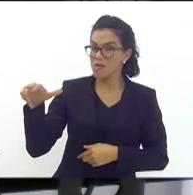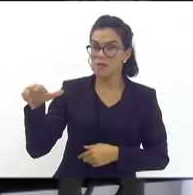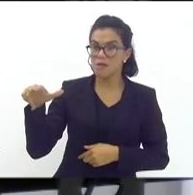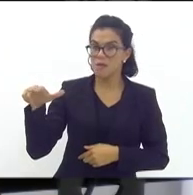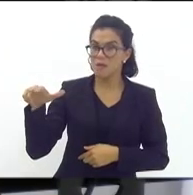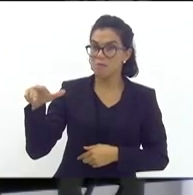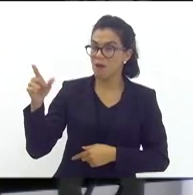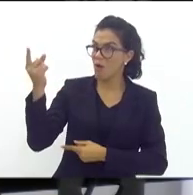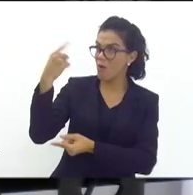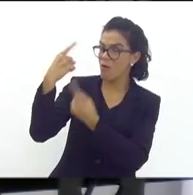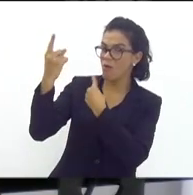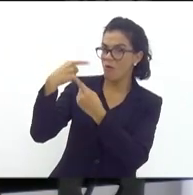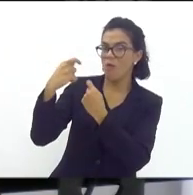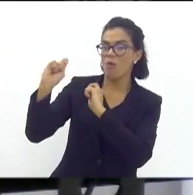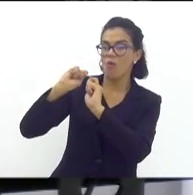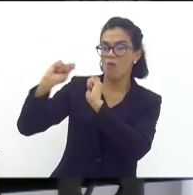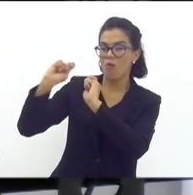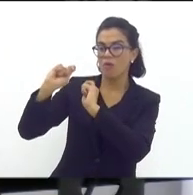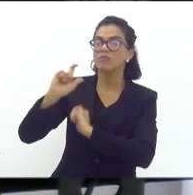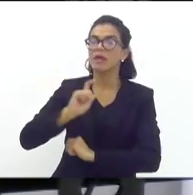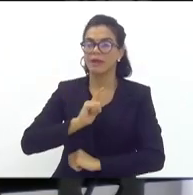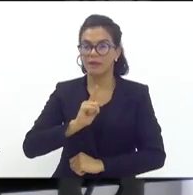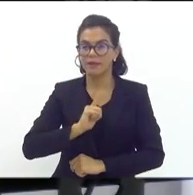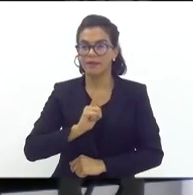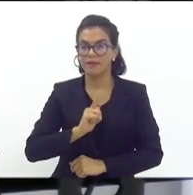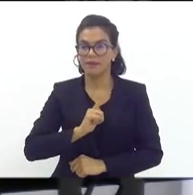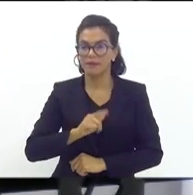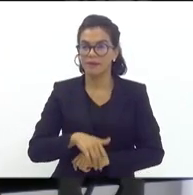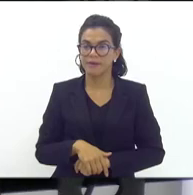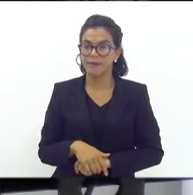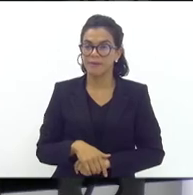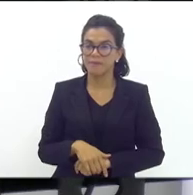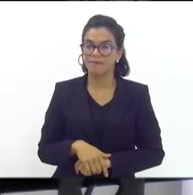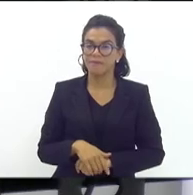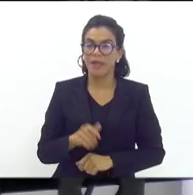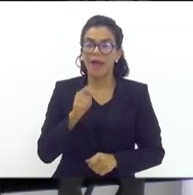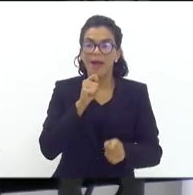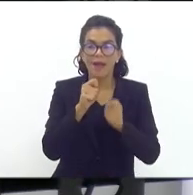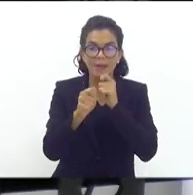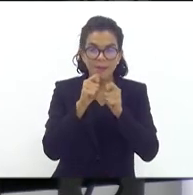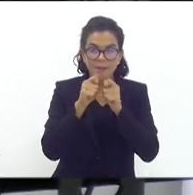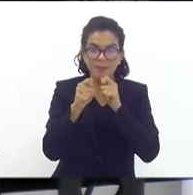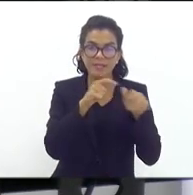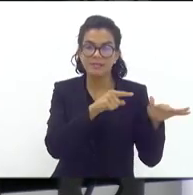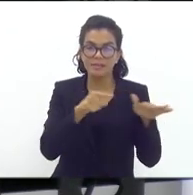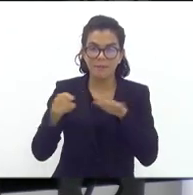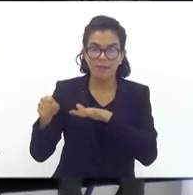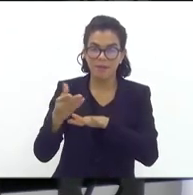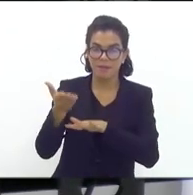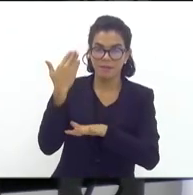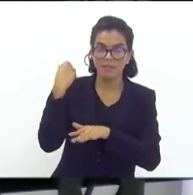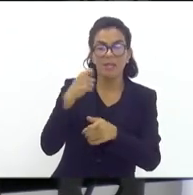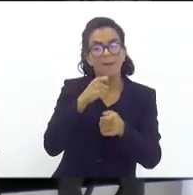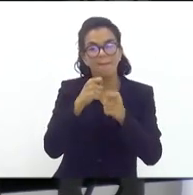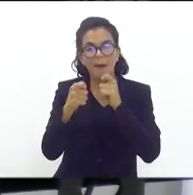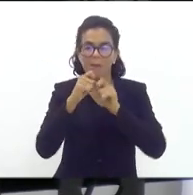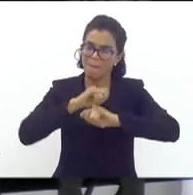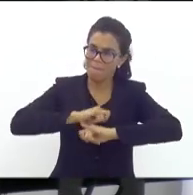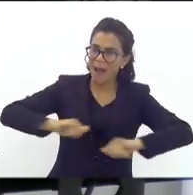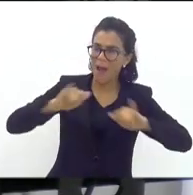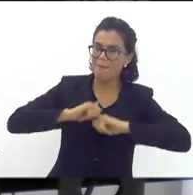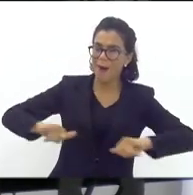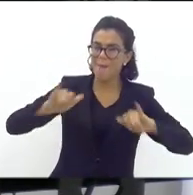seu comando existem a imprensa na semana passada veiculou que